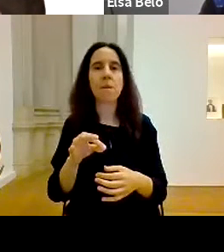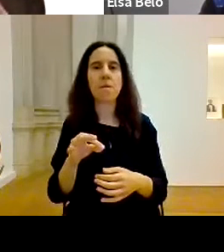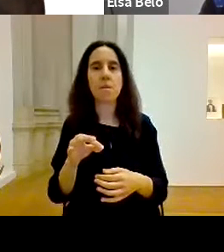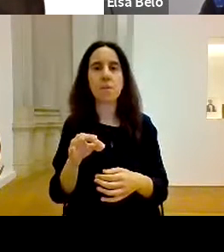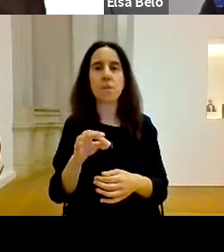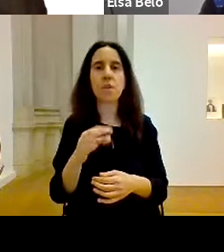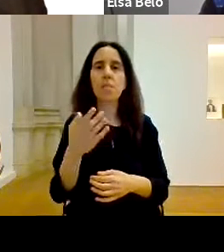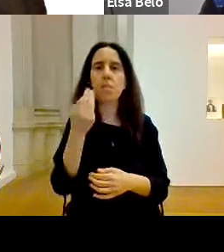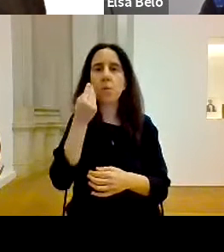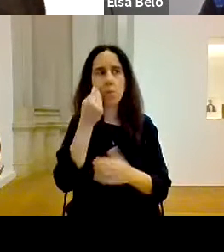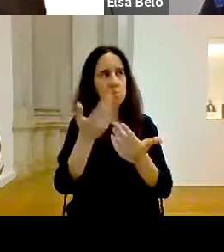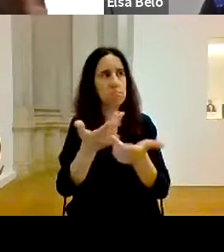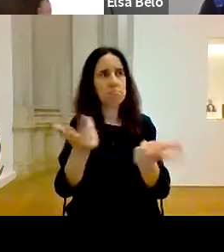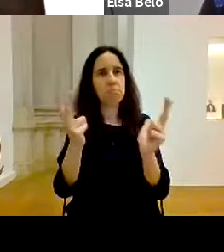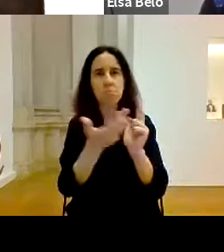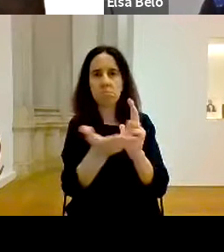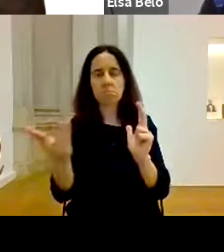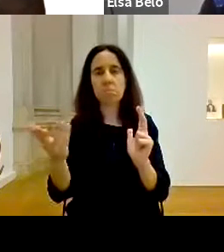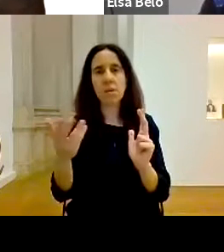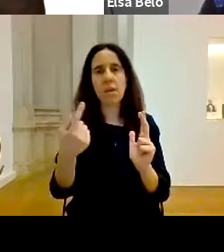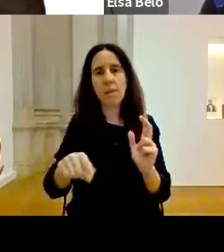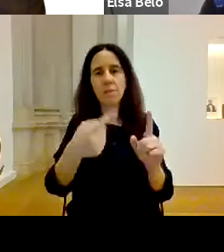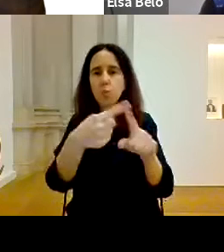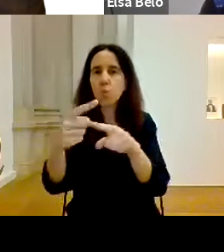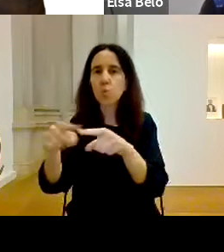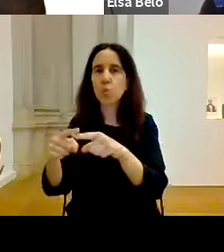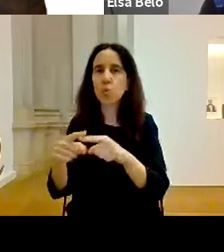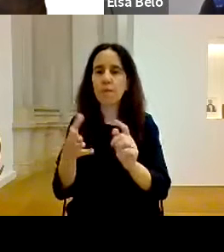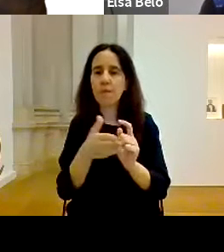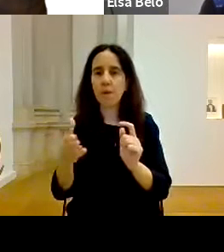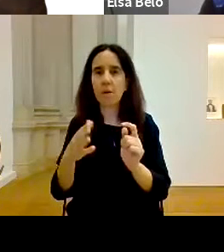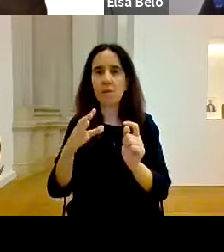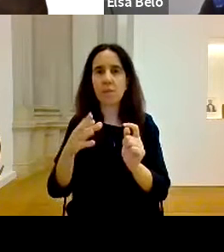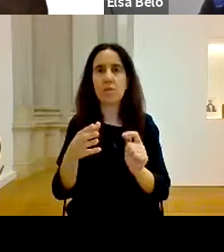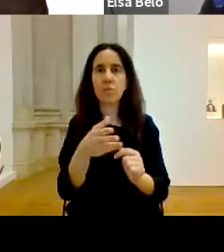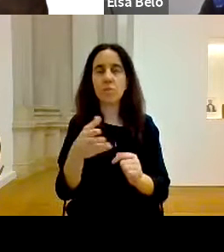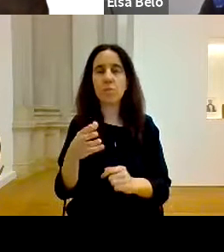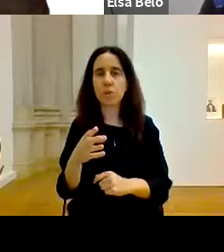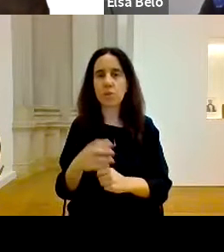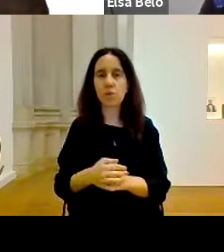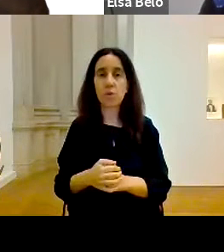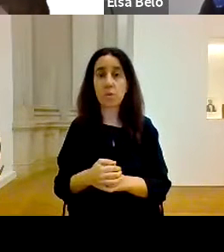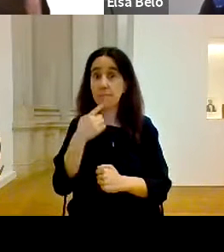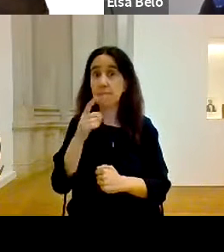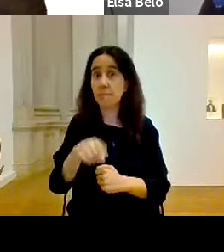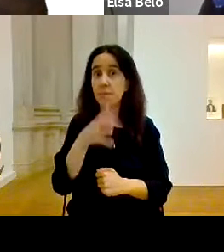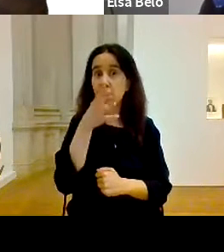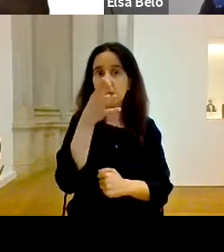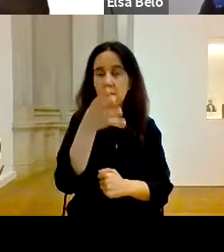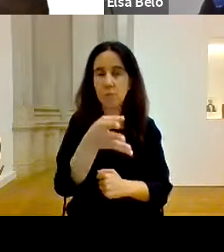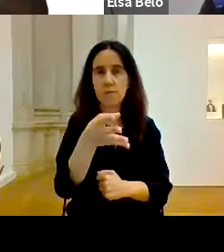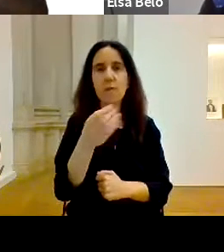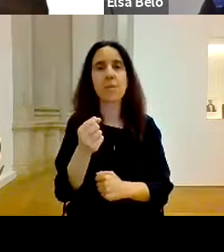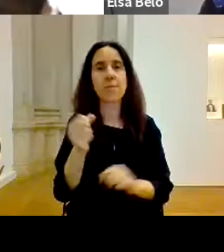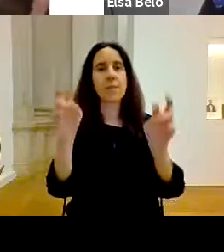usar para estas várias fases do projeto. E aqui, uma vez mais, quero dizer, vemos o tema